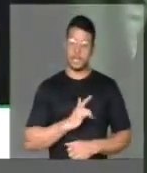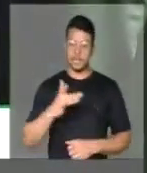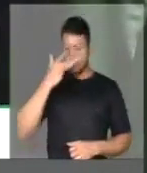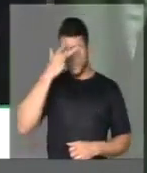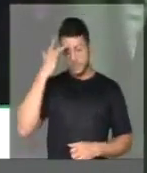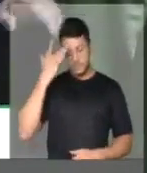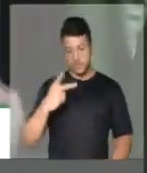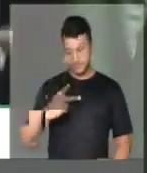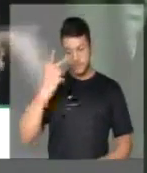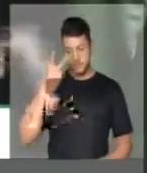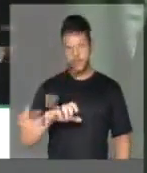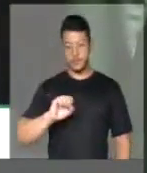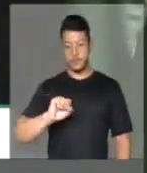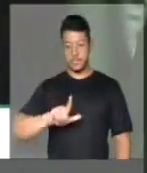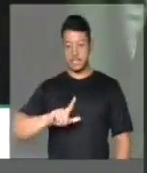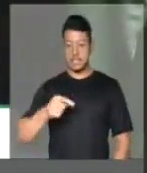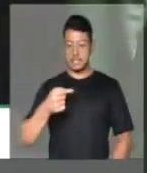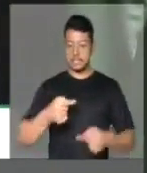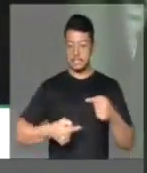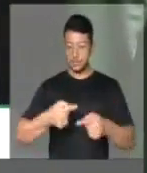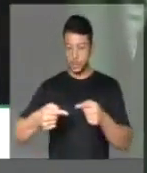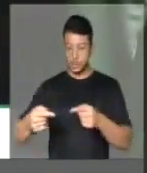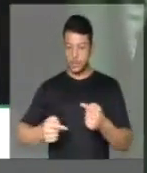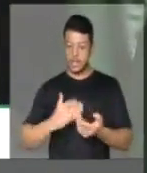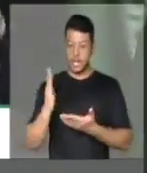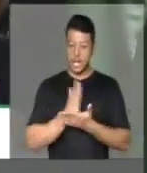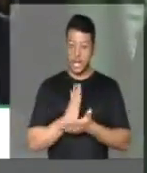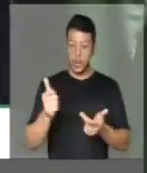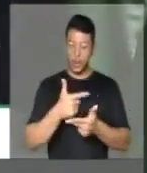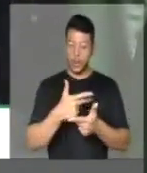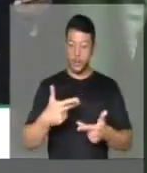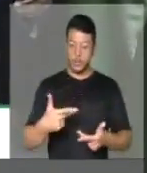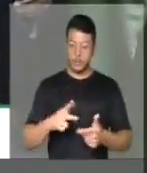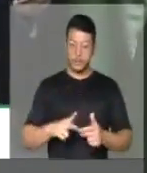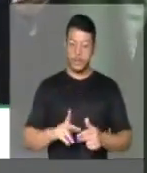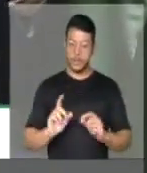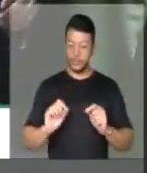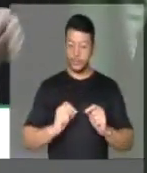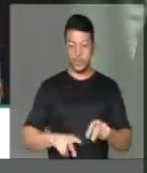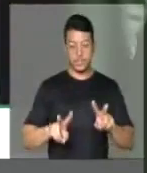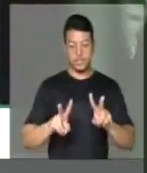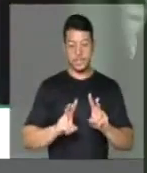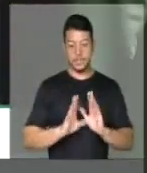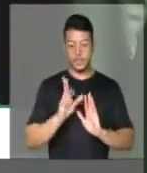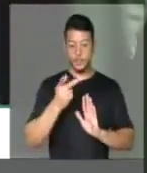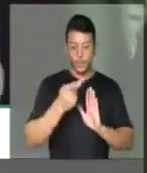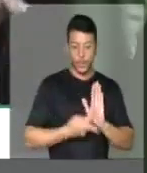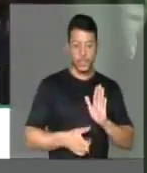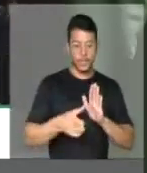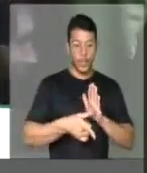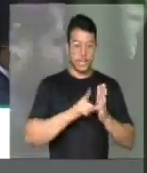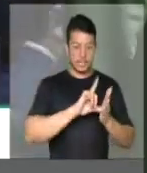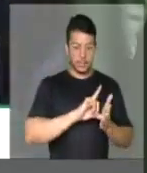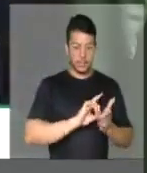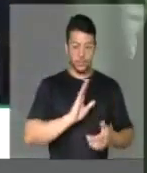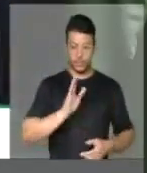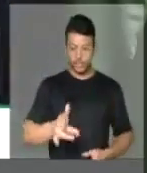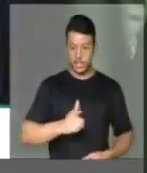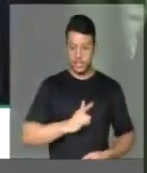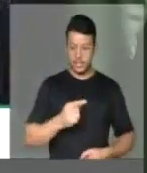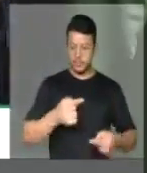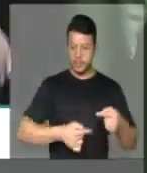alguma coisa eles provavelmente ainda a matéria anterior eles estão em uma discussão